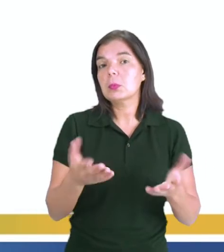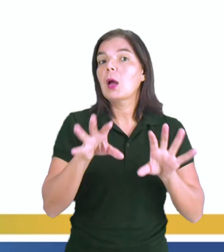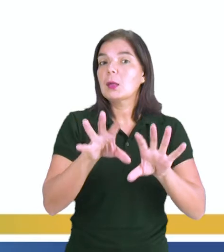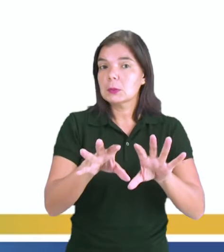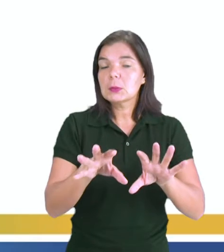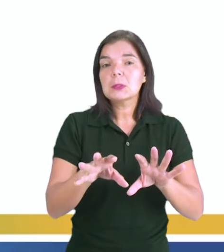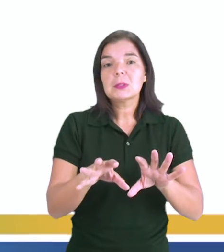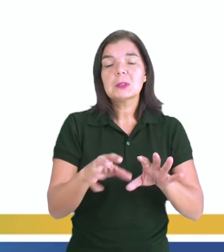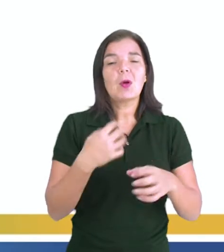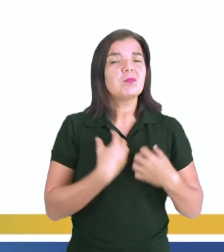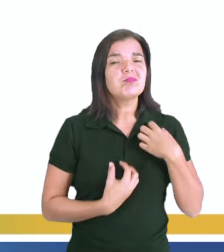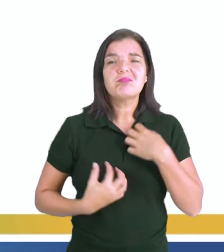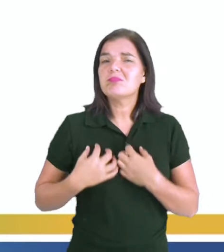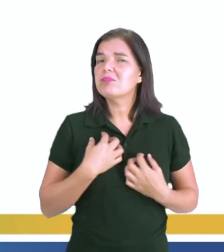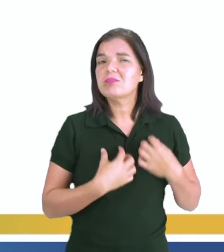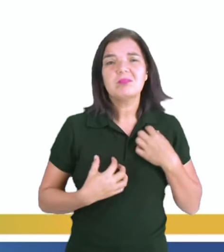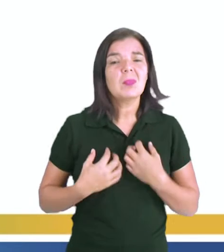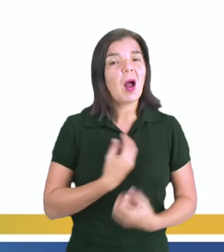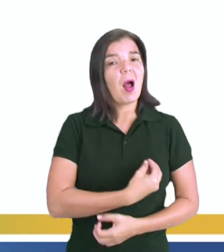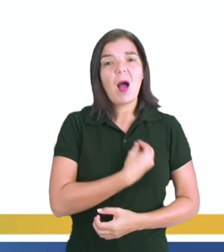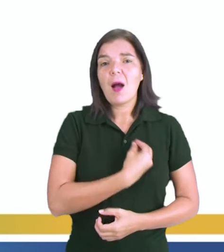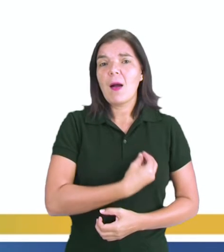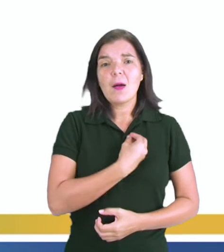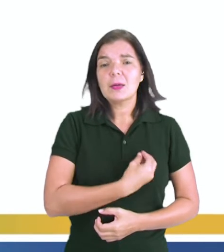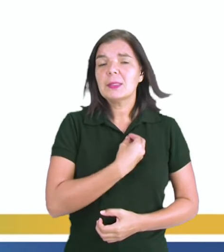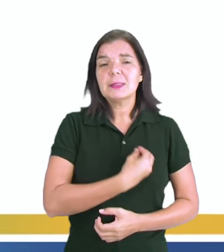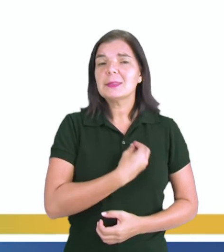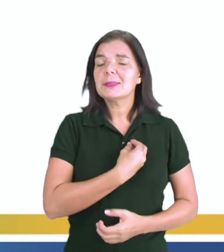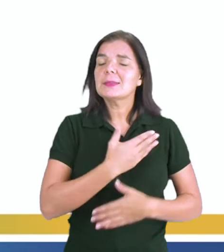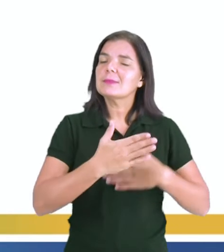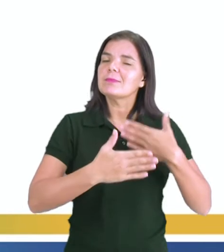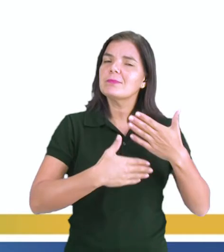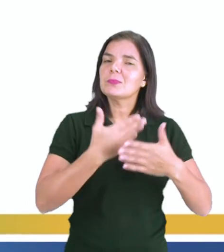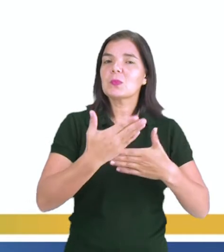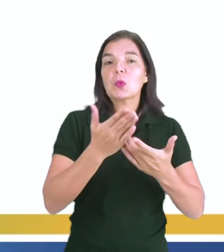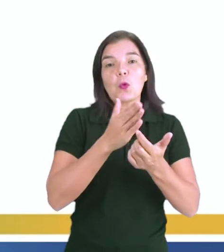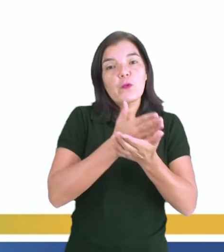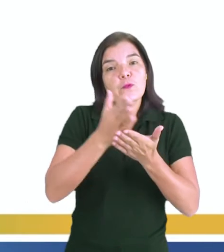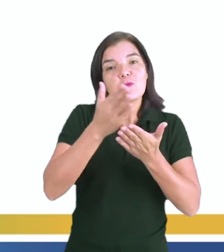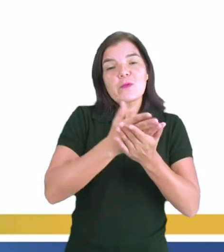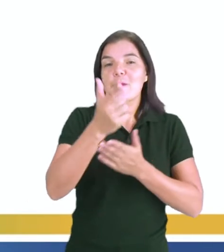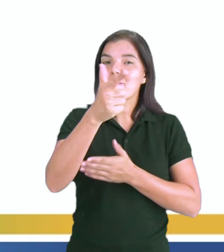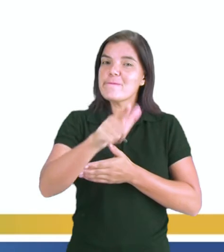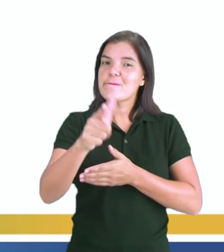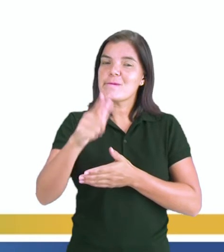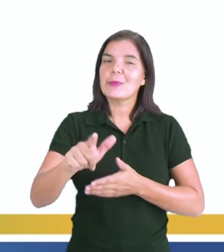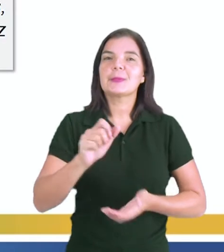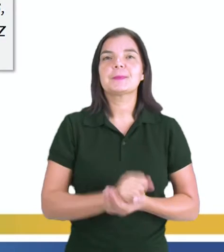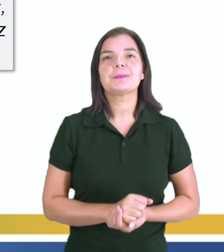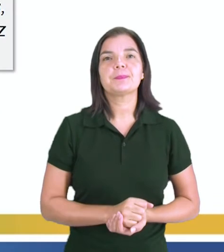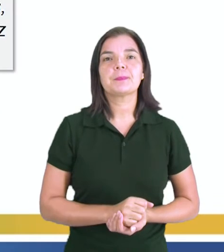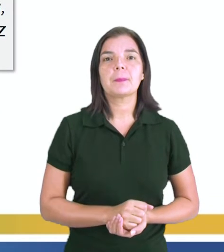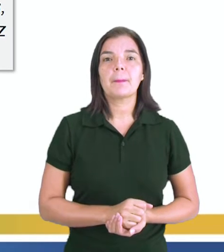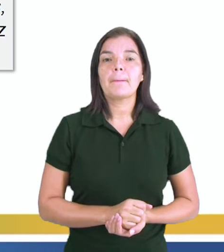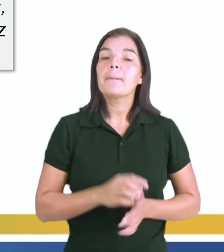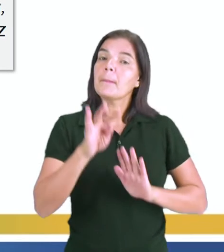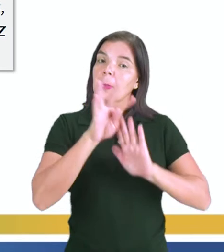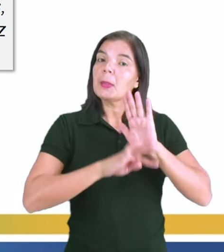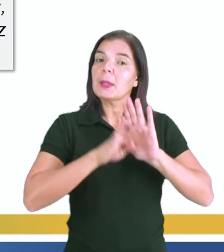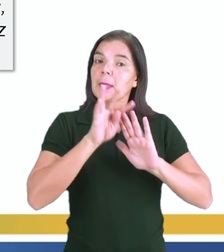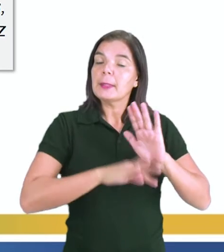Assim, não se aflija. A vida é uma ciranda, com muitos começos. Olha o que o autor finaliza, né? O